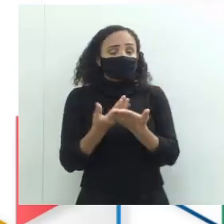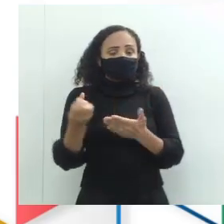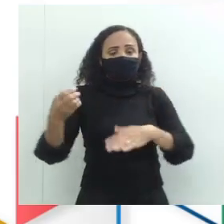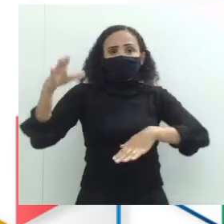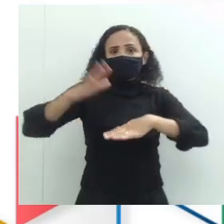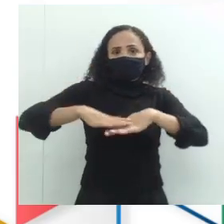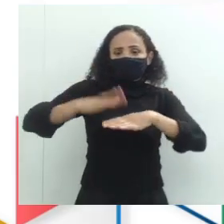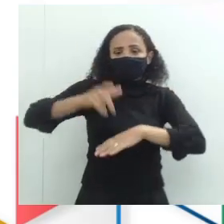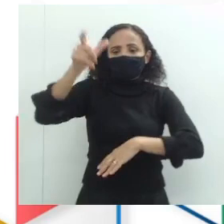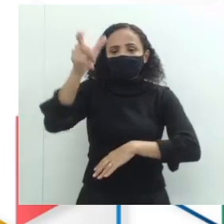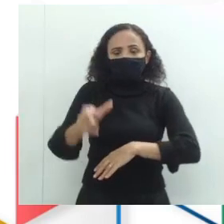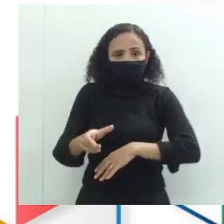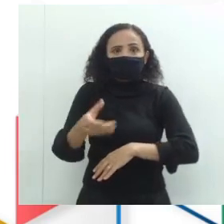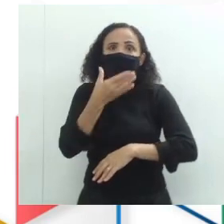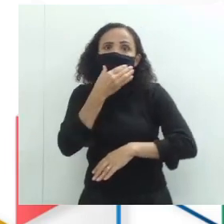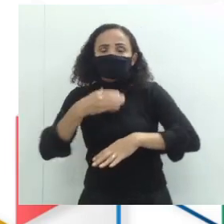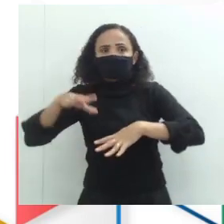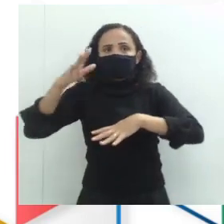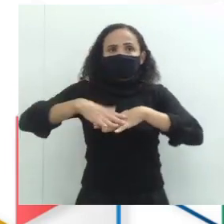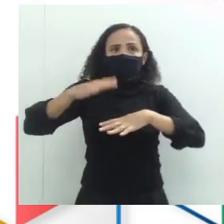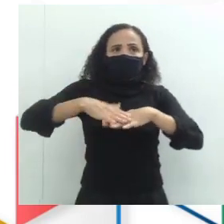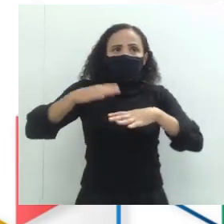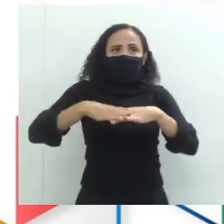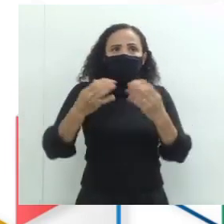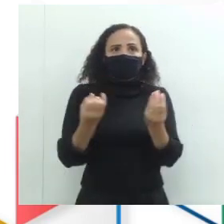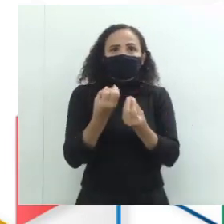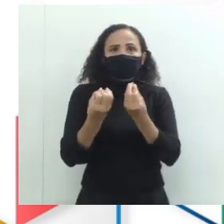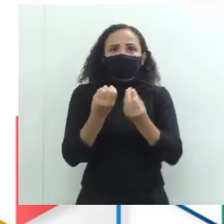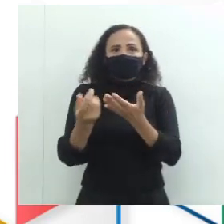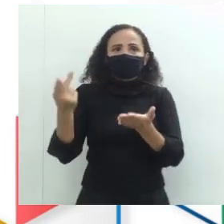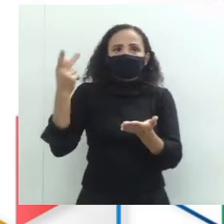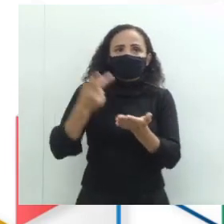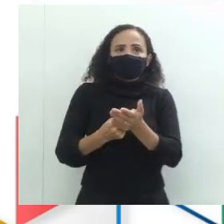matemático, já na Idade Média, em